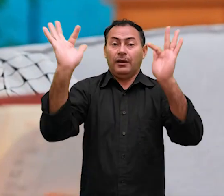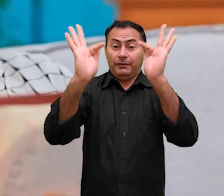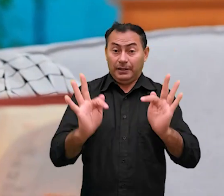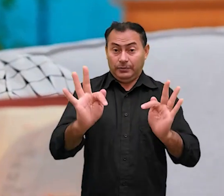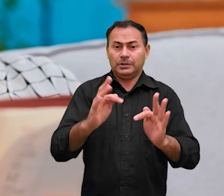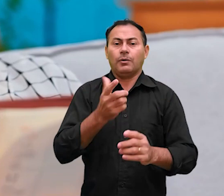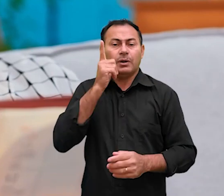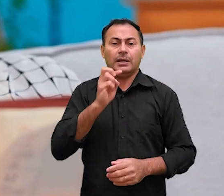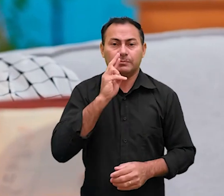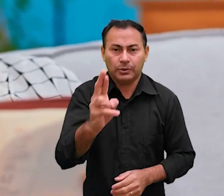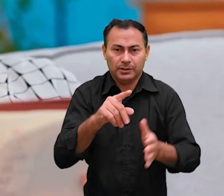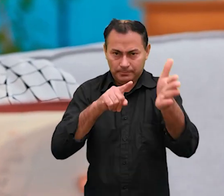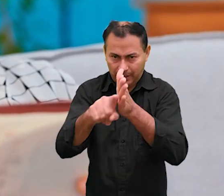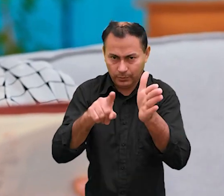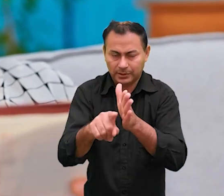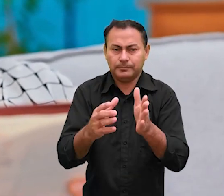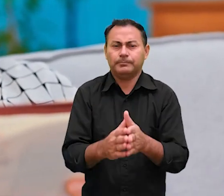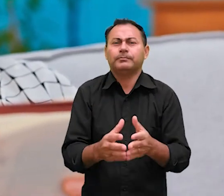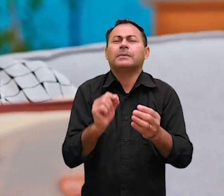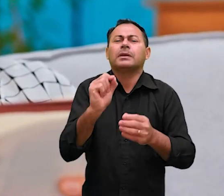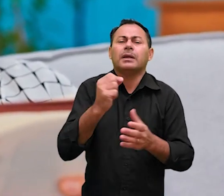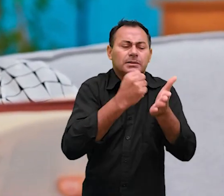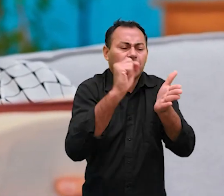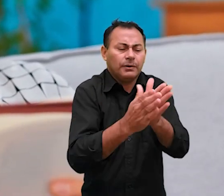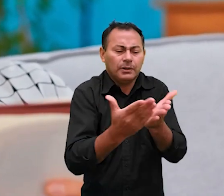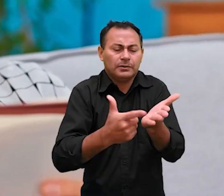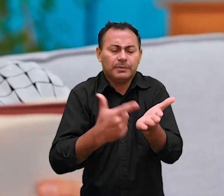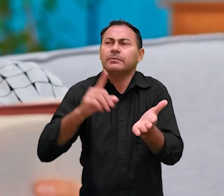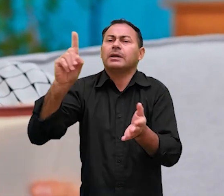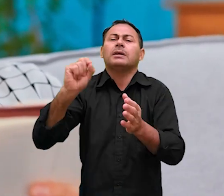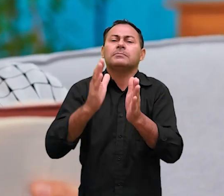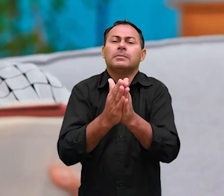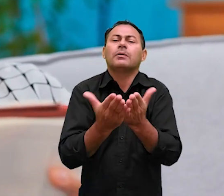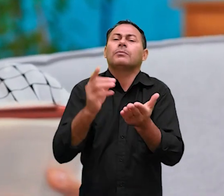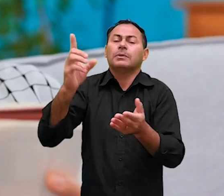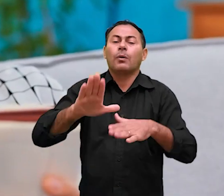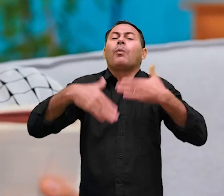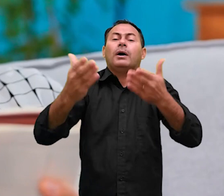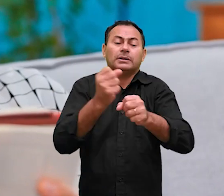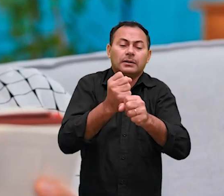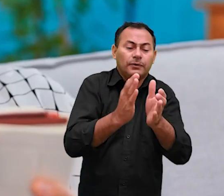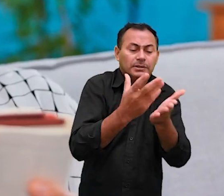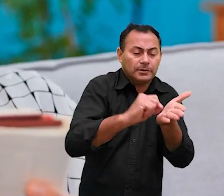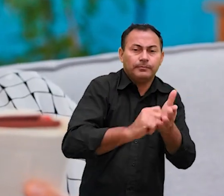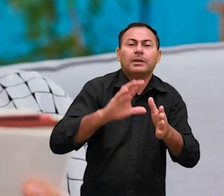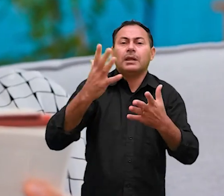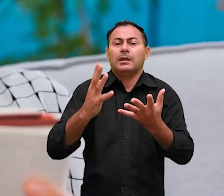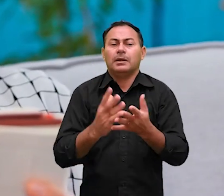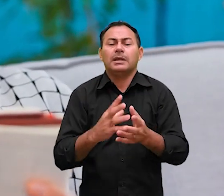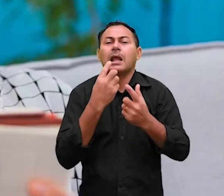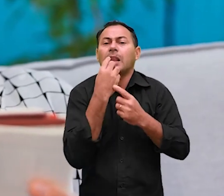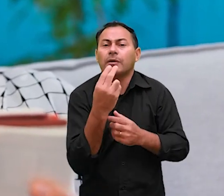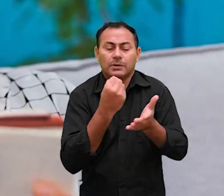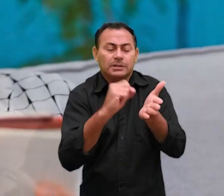se você conseguir responder a essas perguntas. Quem escreveu os livros da Bíblia? Quando eles foram escritos? Em que língua